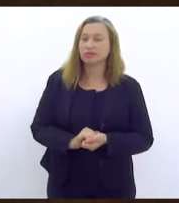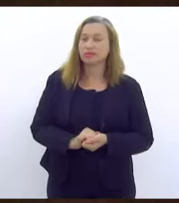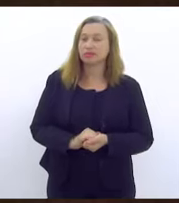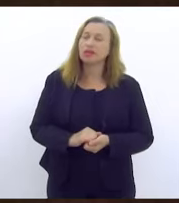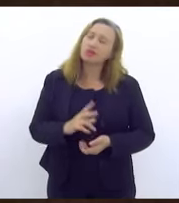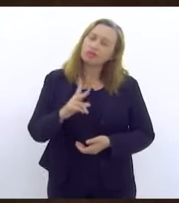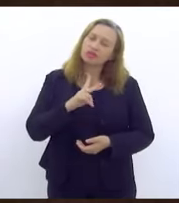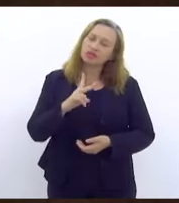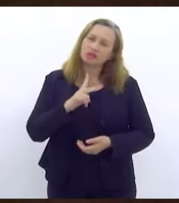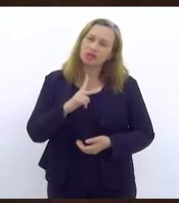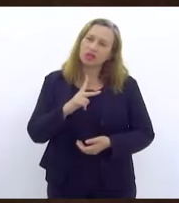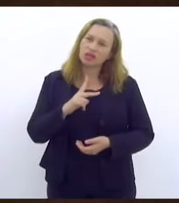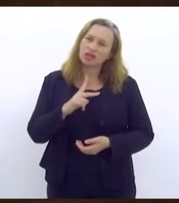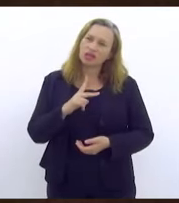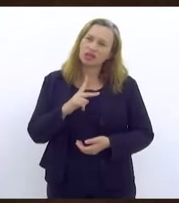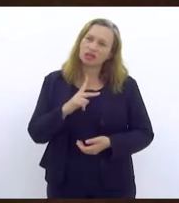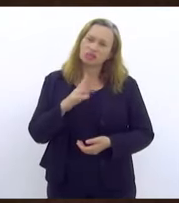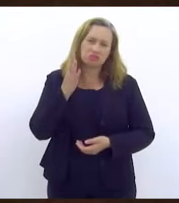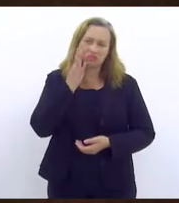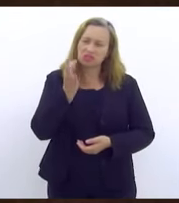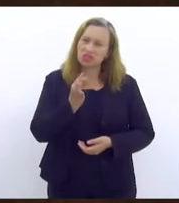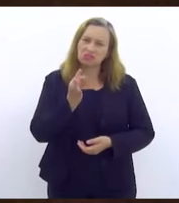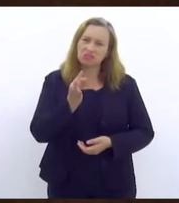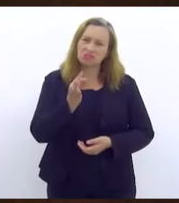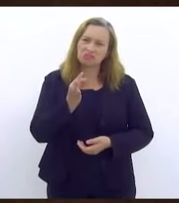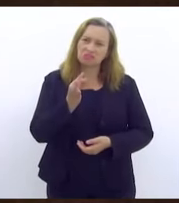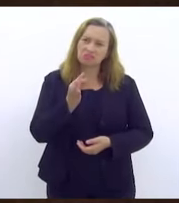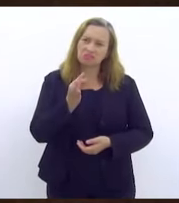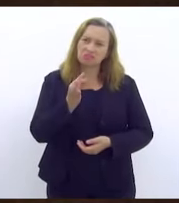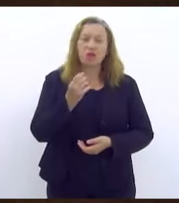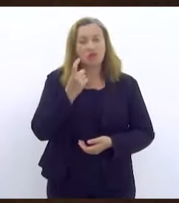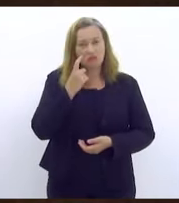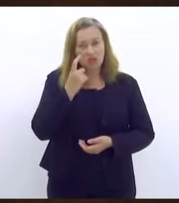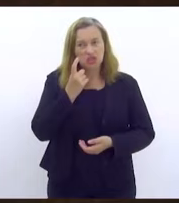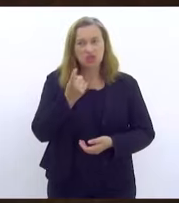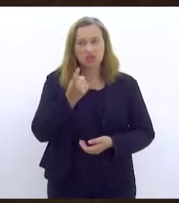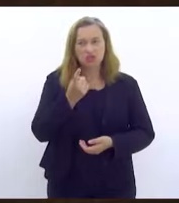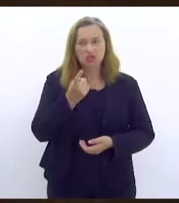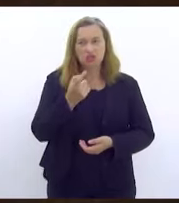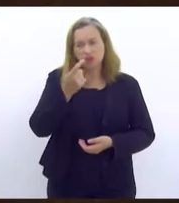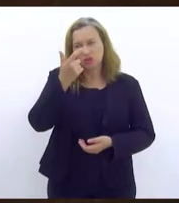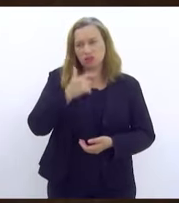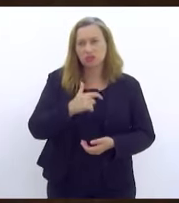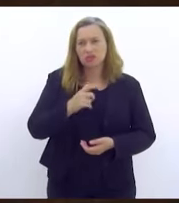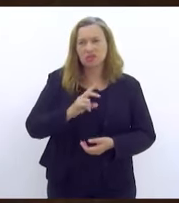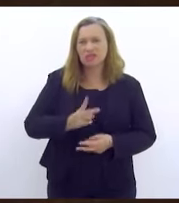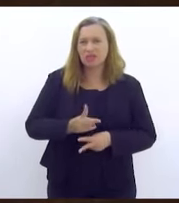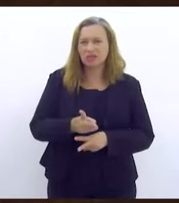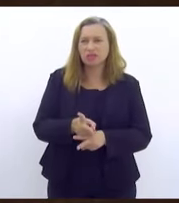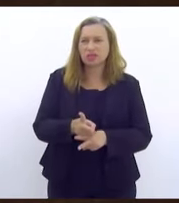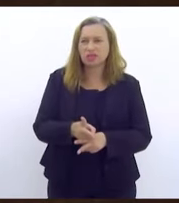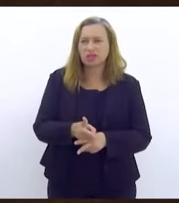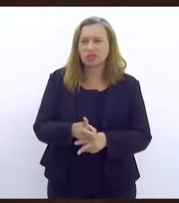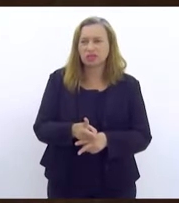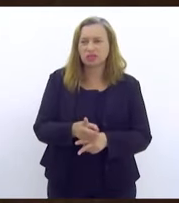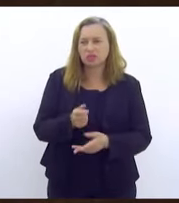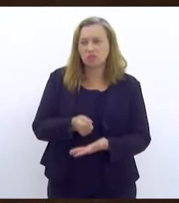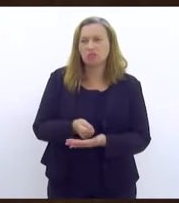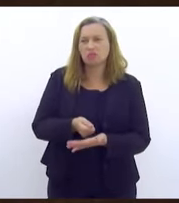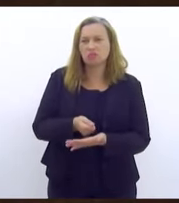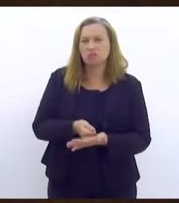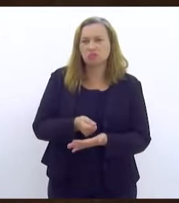Eu particularmente, eu não, acho que nem. Eu não sei. Olha que eu sou sempre. Cobro